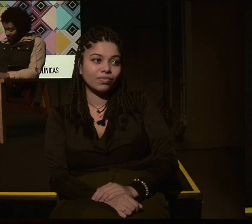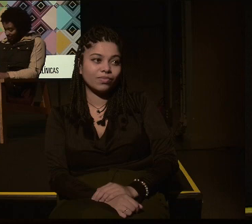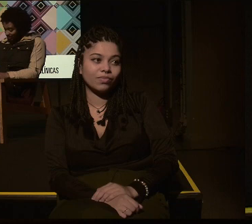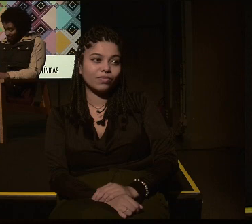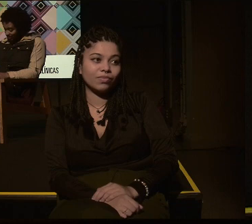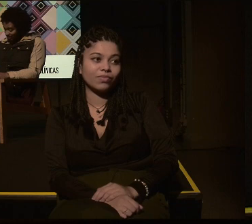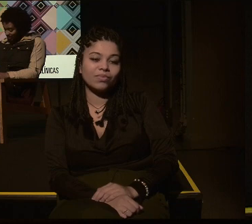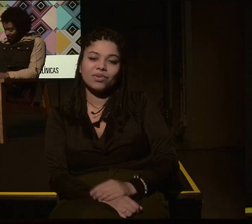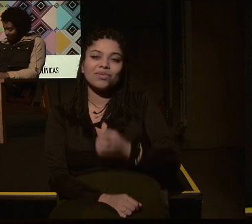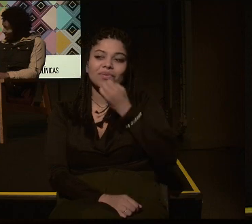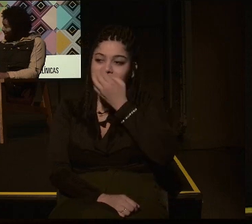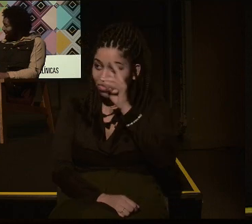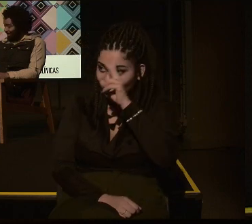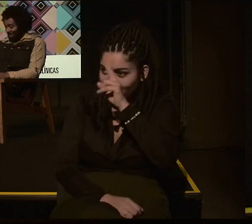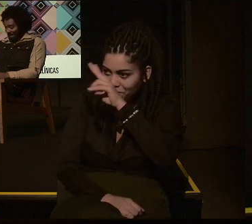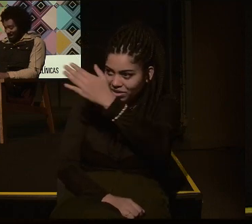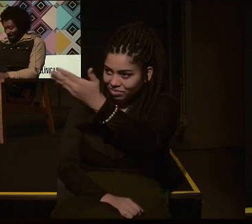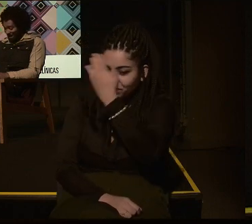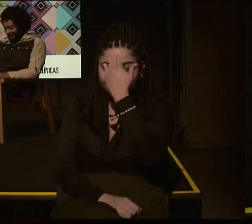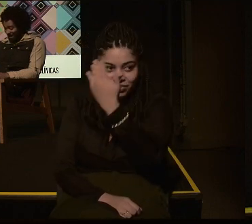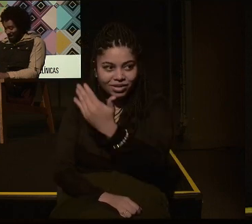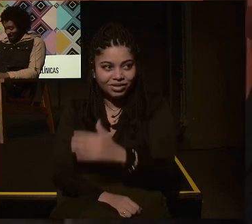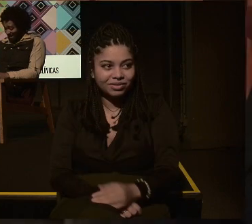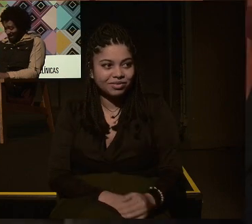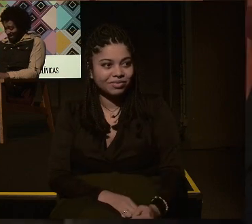foi bom lembrar disso, obrigado.